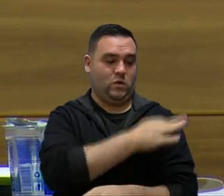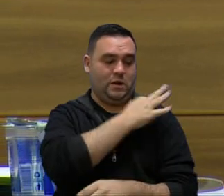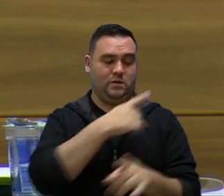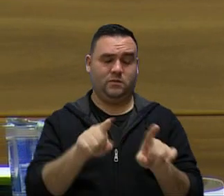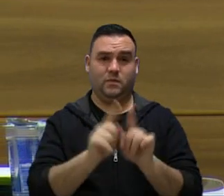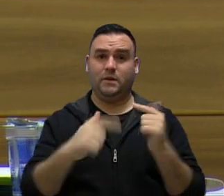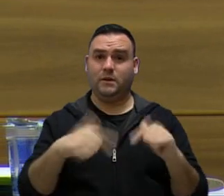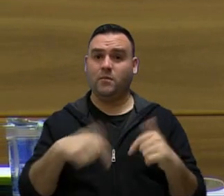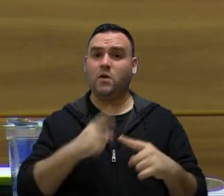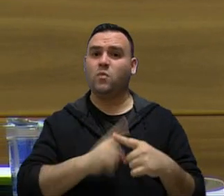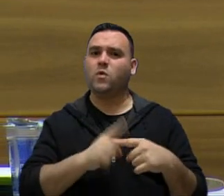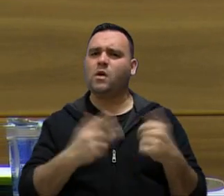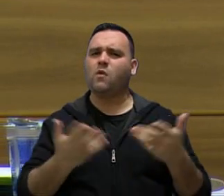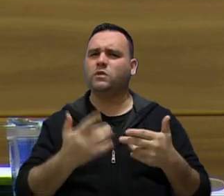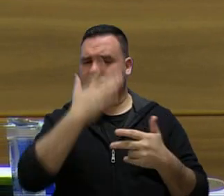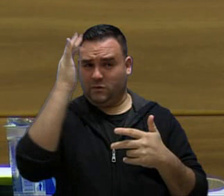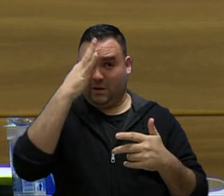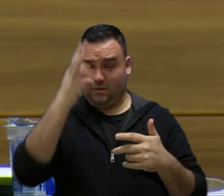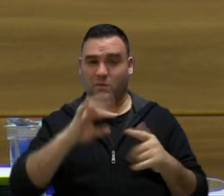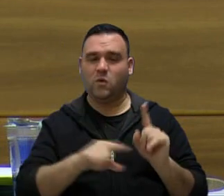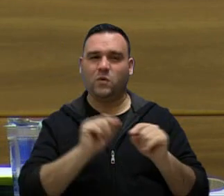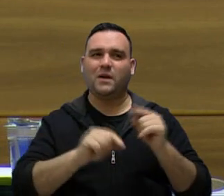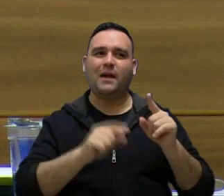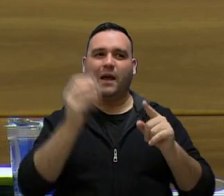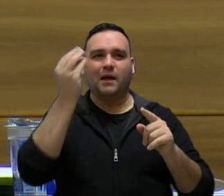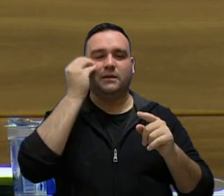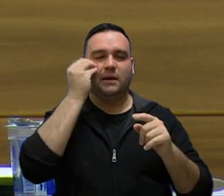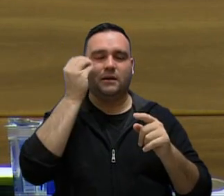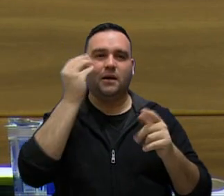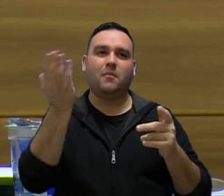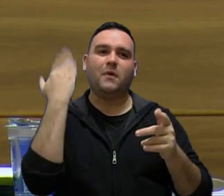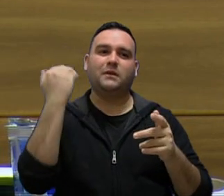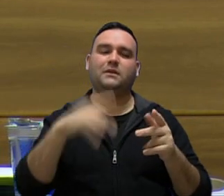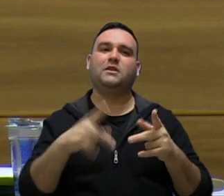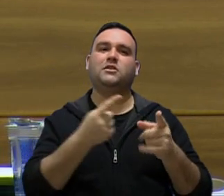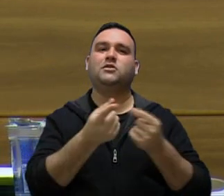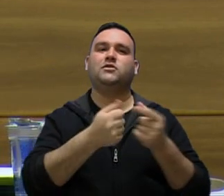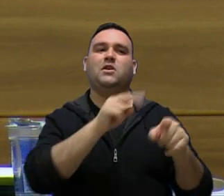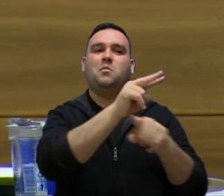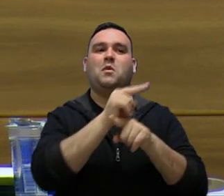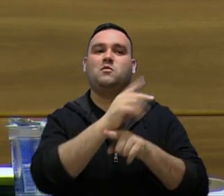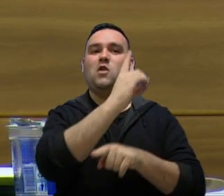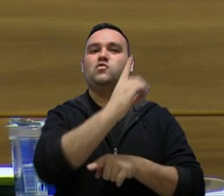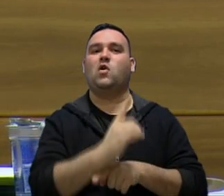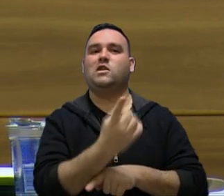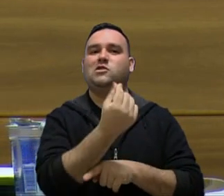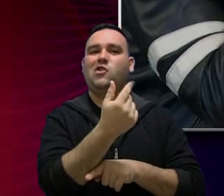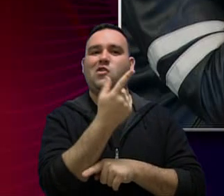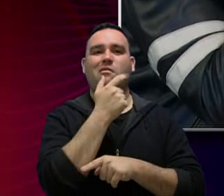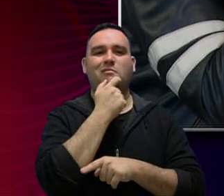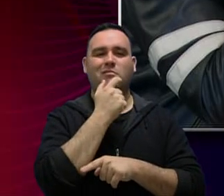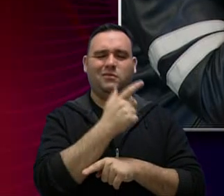também porque eu entrar para quem não sabe que ele tava lá o tipo de empréstimo aqui em dólar e que a gente foi